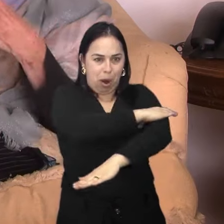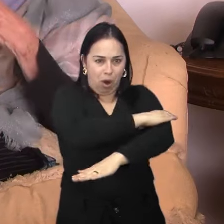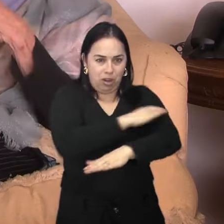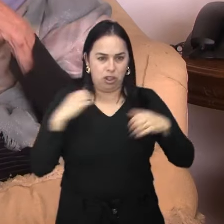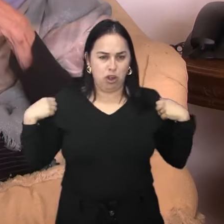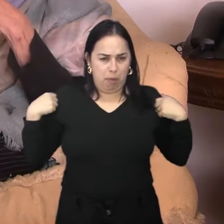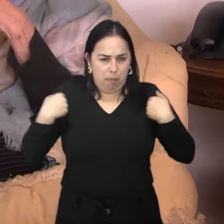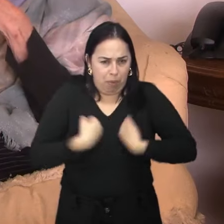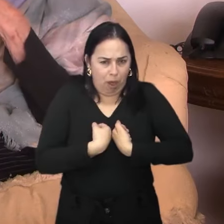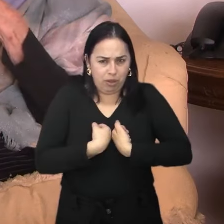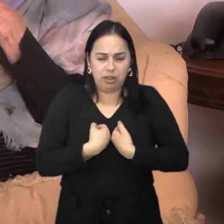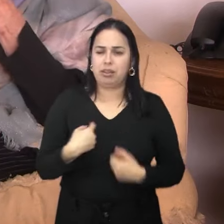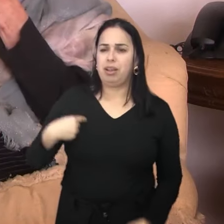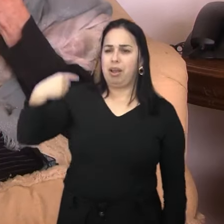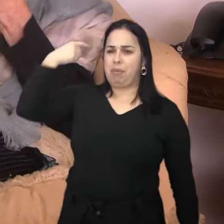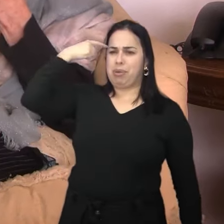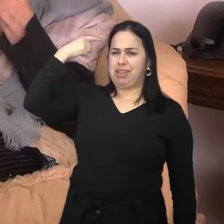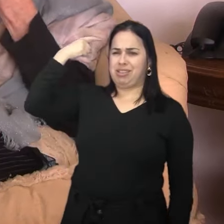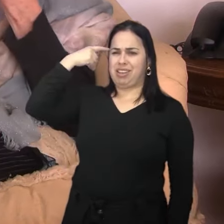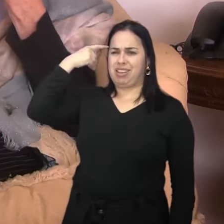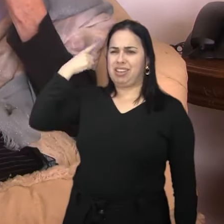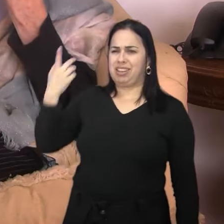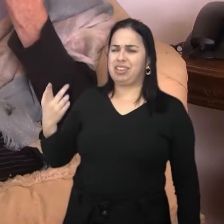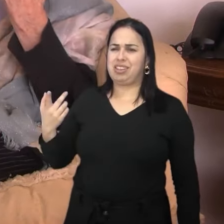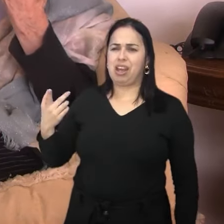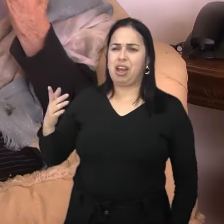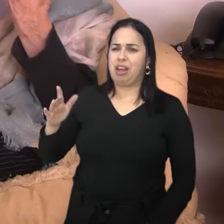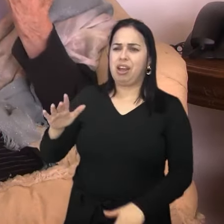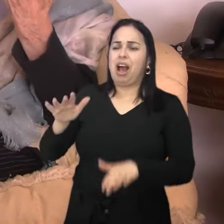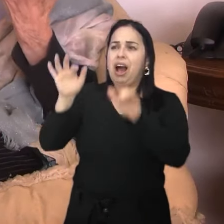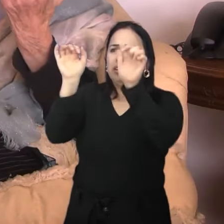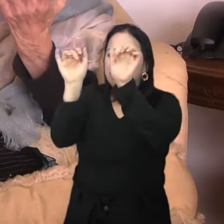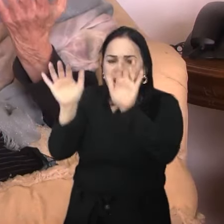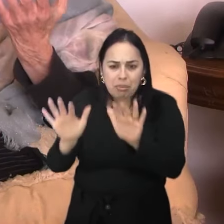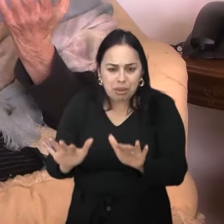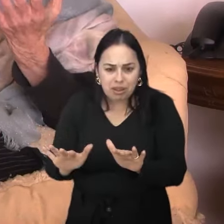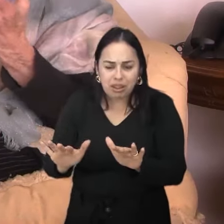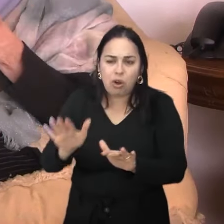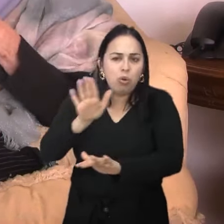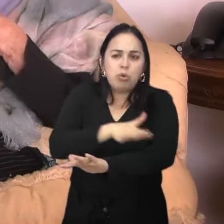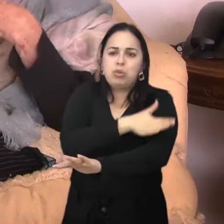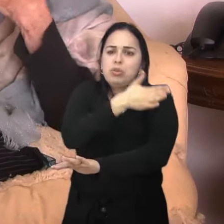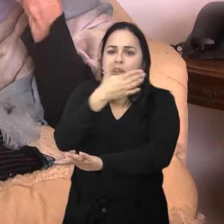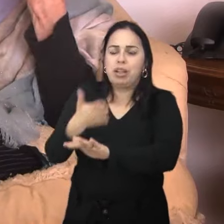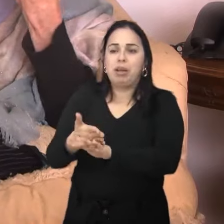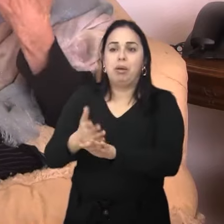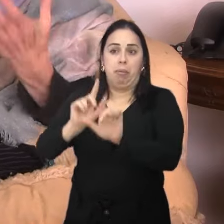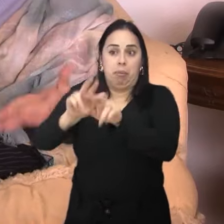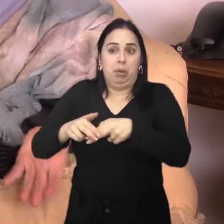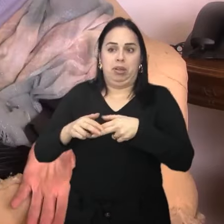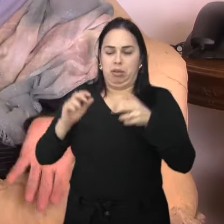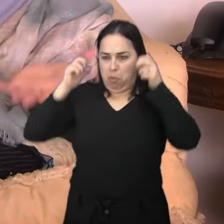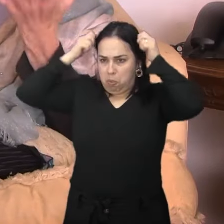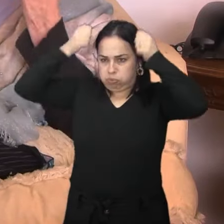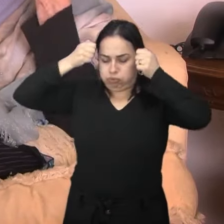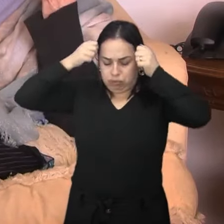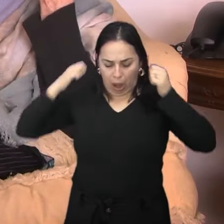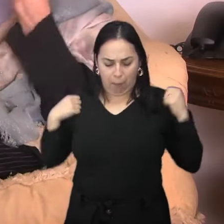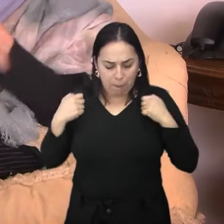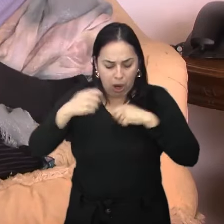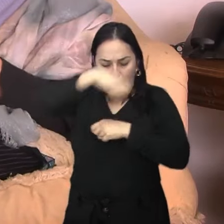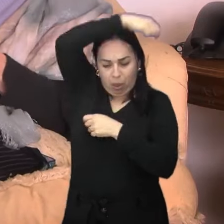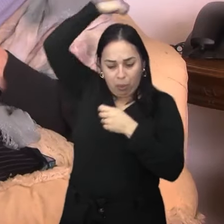de agasalho? Eu pensei que aquilo fosse durar o dia inteiro. Aí me agasalhei com galocha,